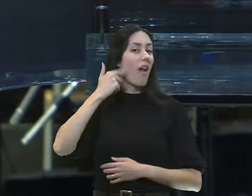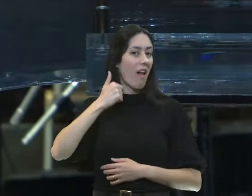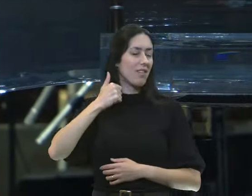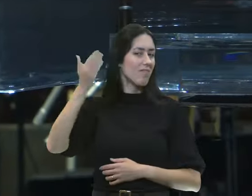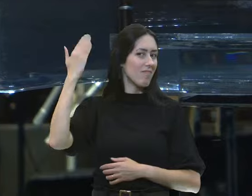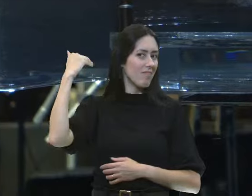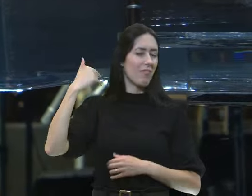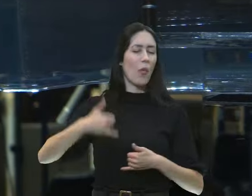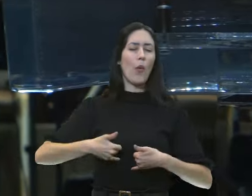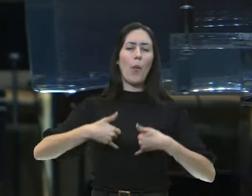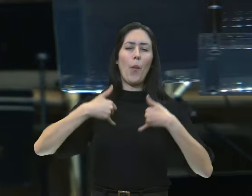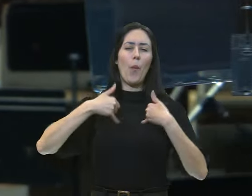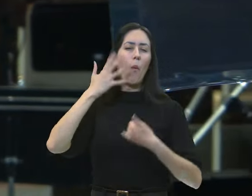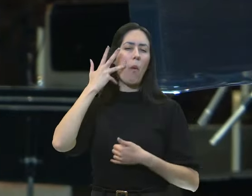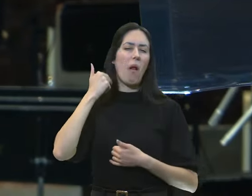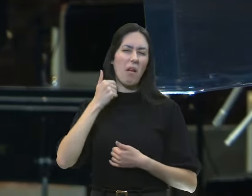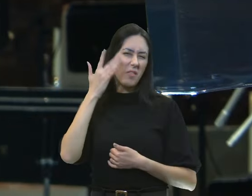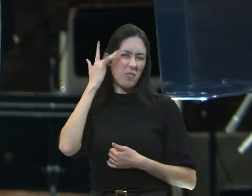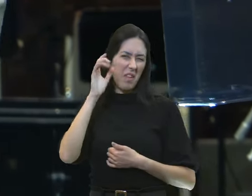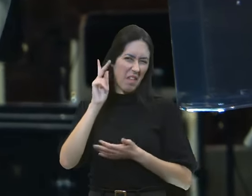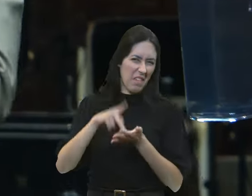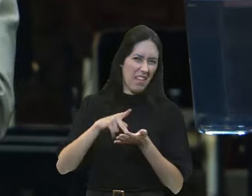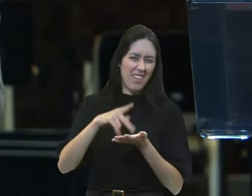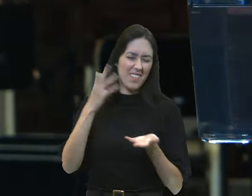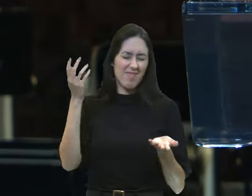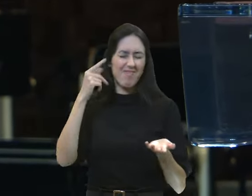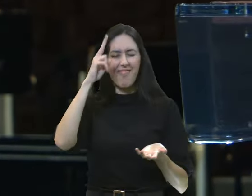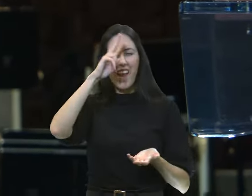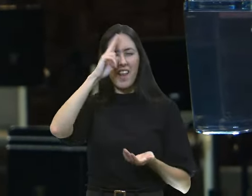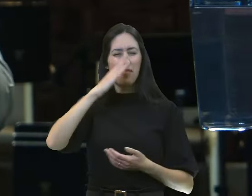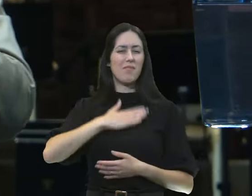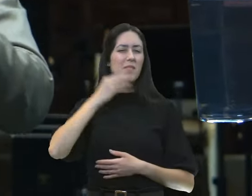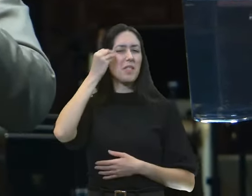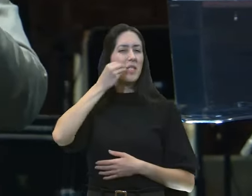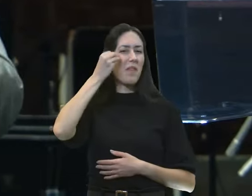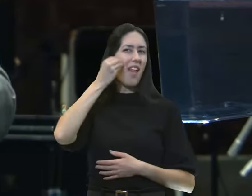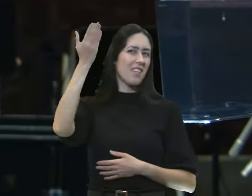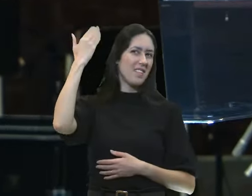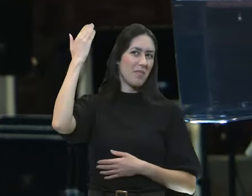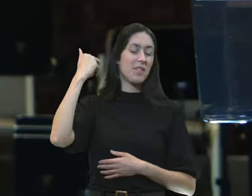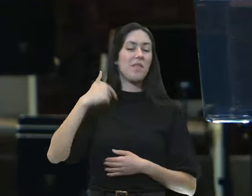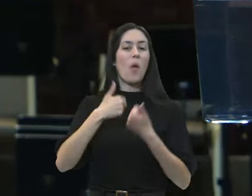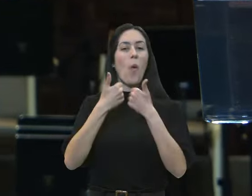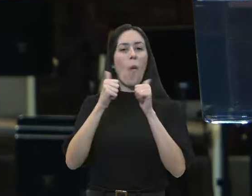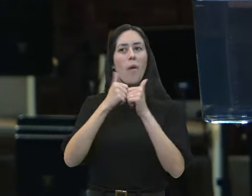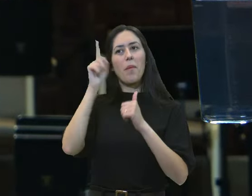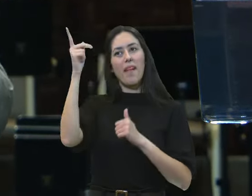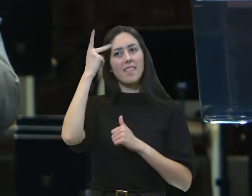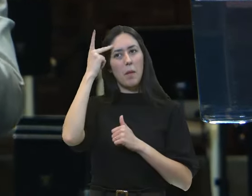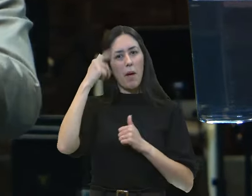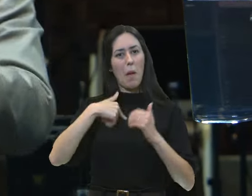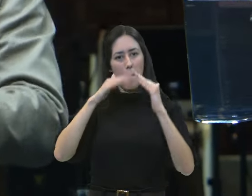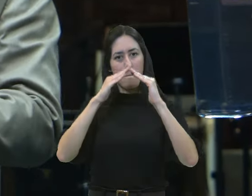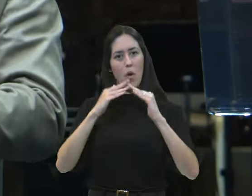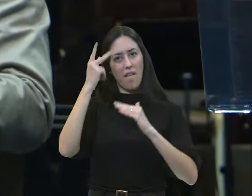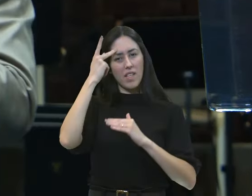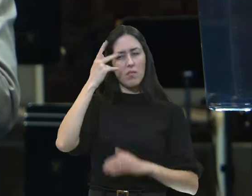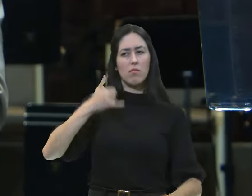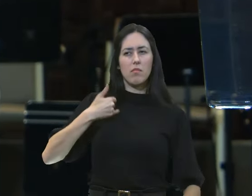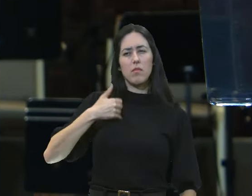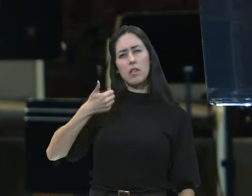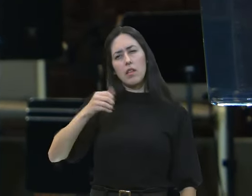Orgulho de criança, sei lá se existe isso, mas estava pensando e me lembrando disso, né? Eu pegava ônibus lá em São Paulo, morava em São Paulo, com 10, 11 anos